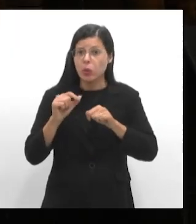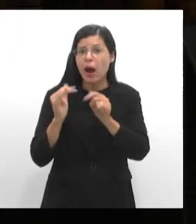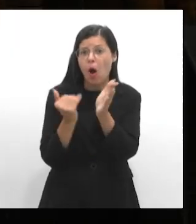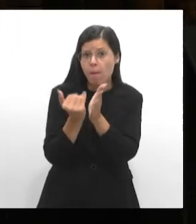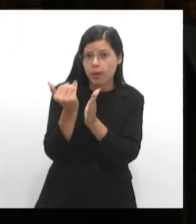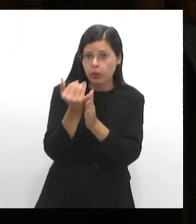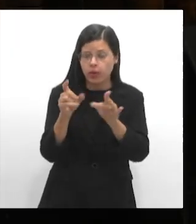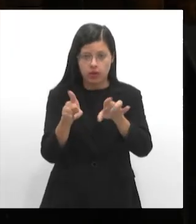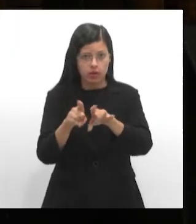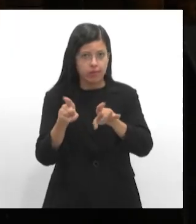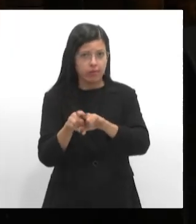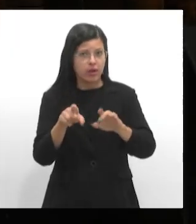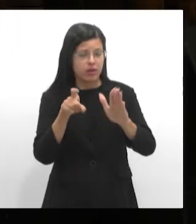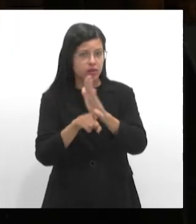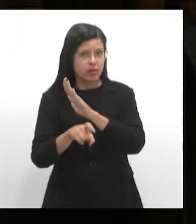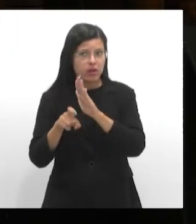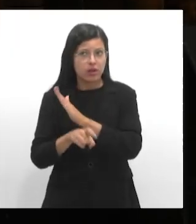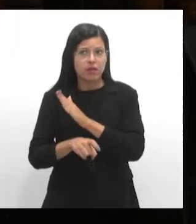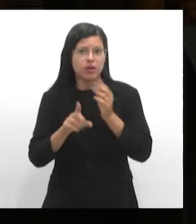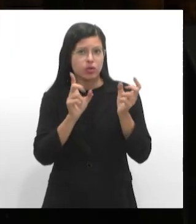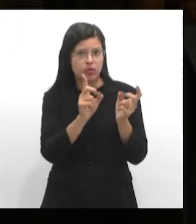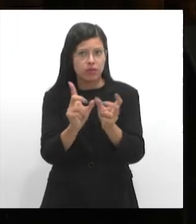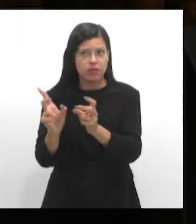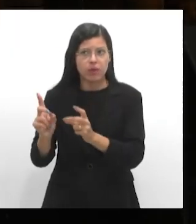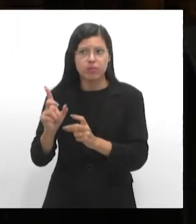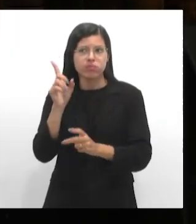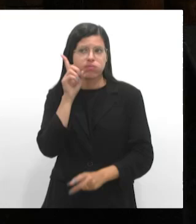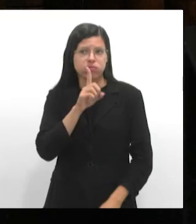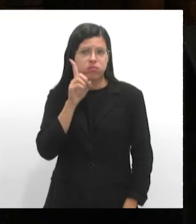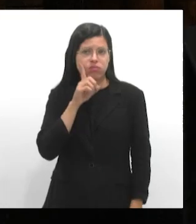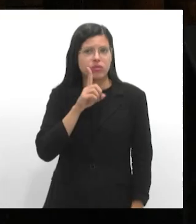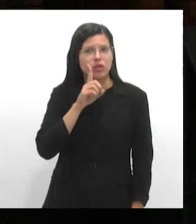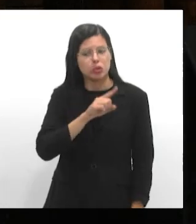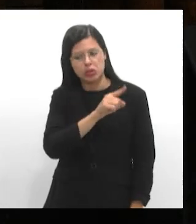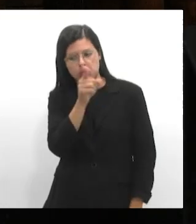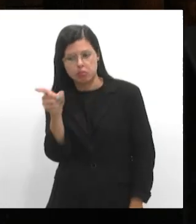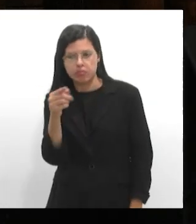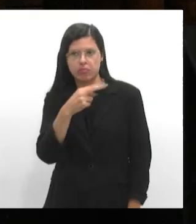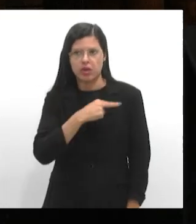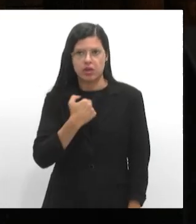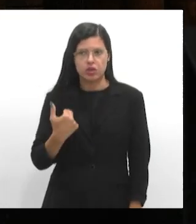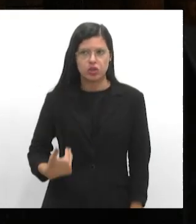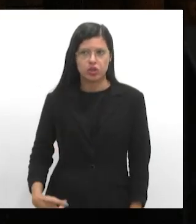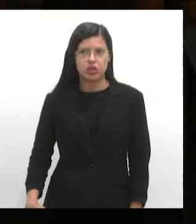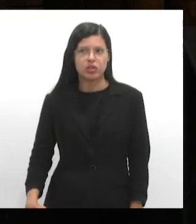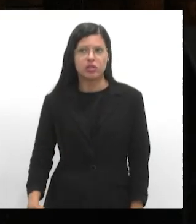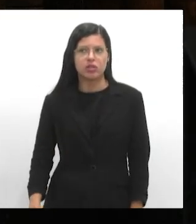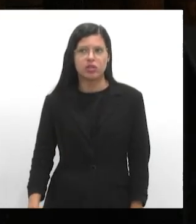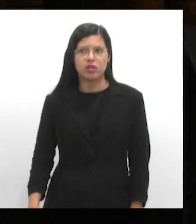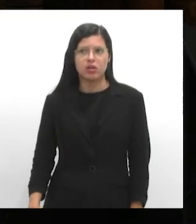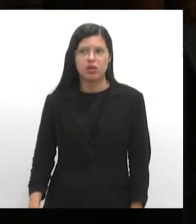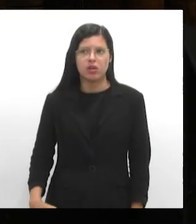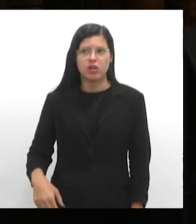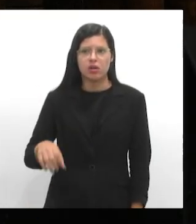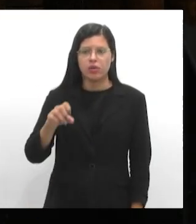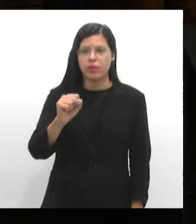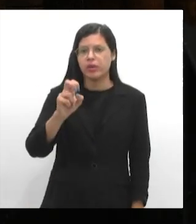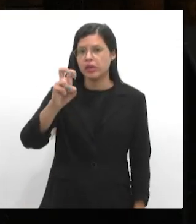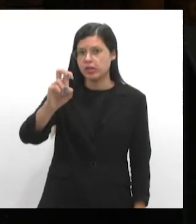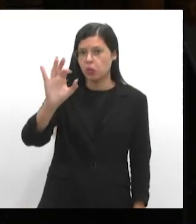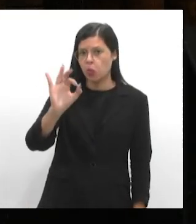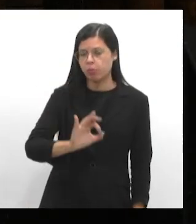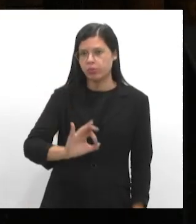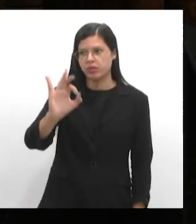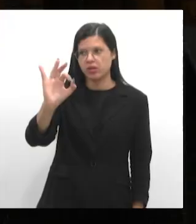a tarifa de exportação dos Estados Unidos para a China, salvo erro de memória, para